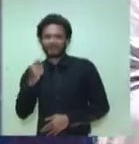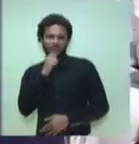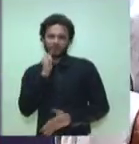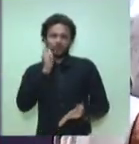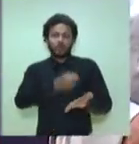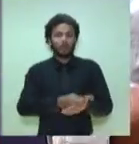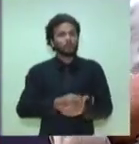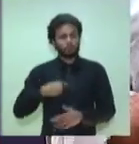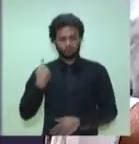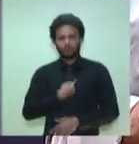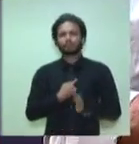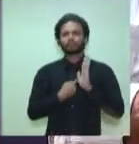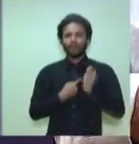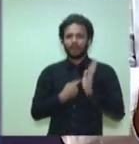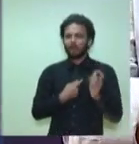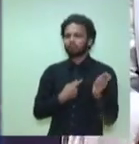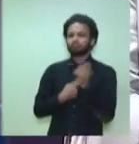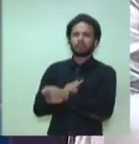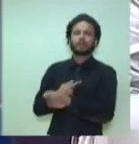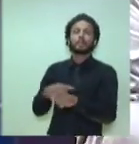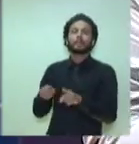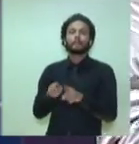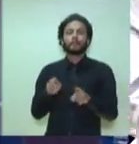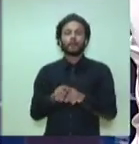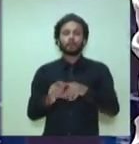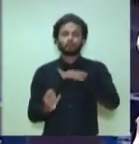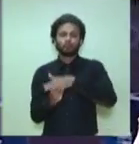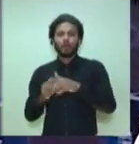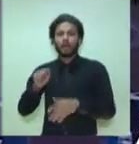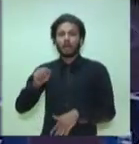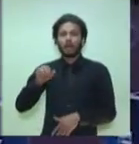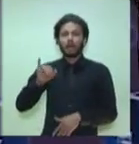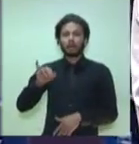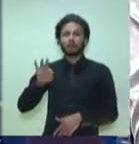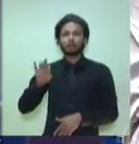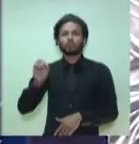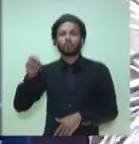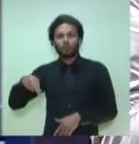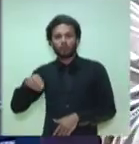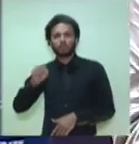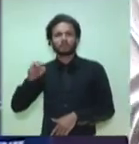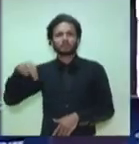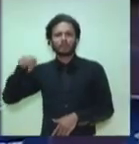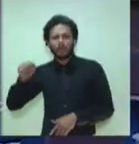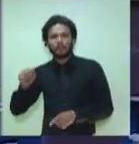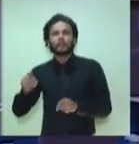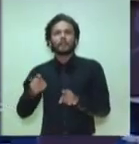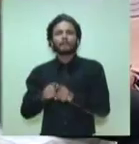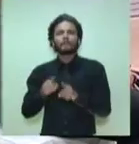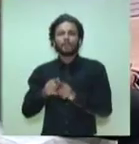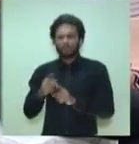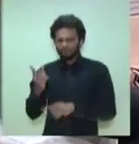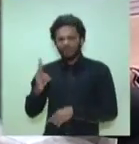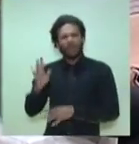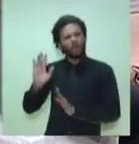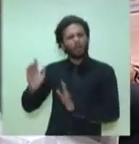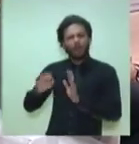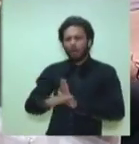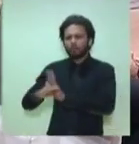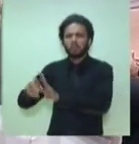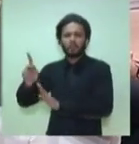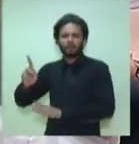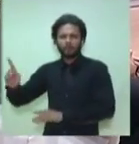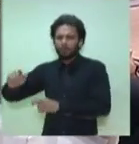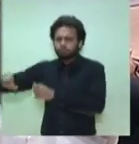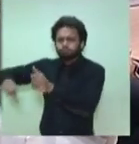fizemos mais. Nos cercamos do Instituto Ayrton Senna, Instituto Áquila, sim. E, sobretudo, apostamos nos professores, apostamos na